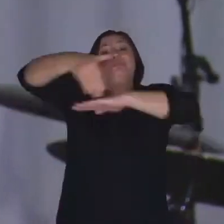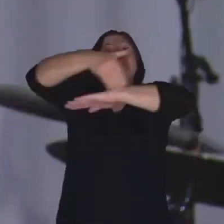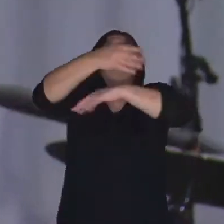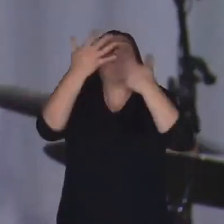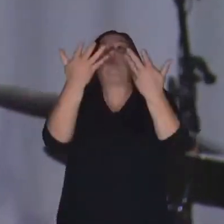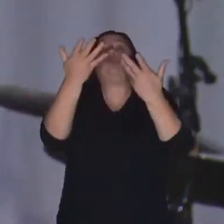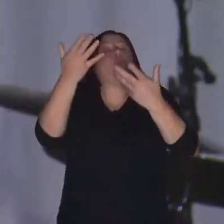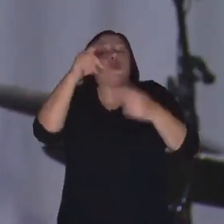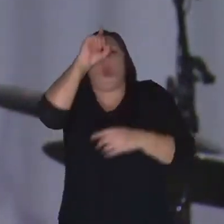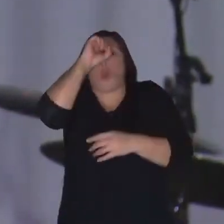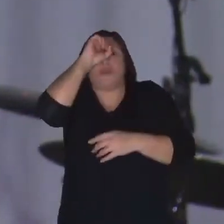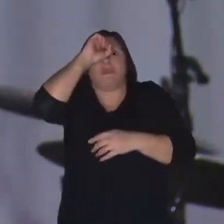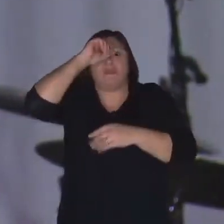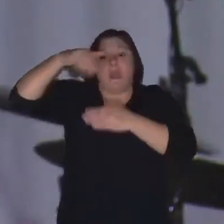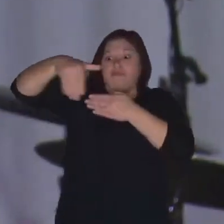uma das...